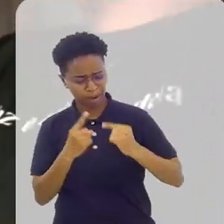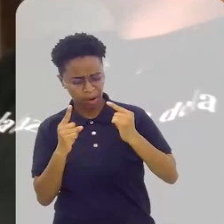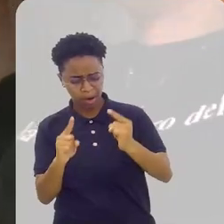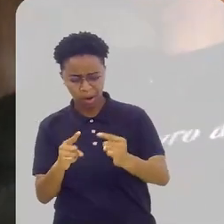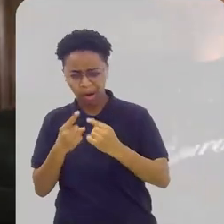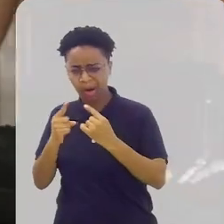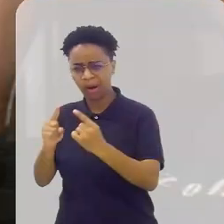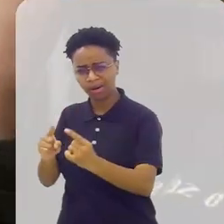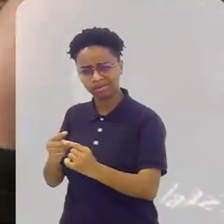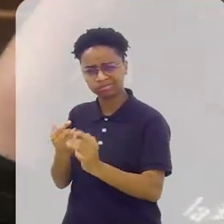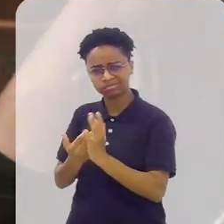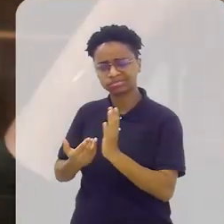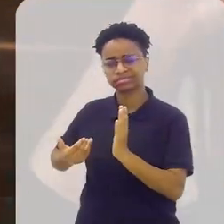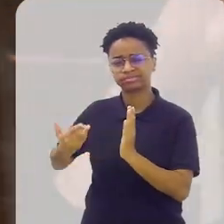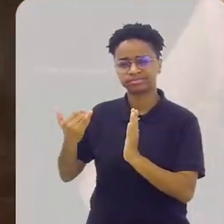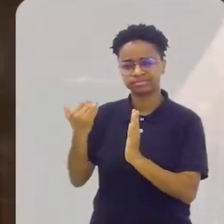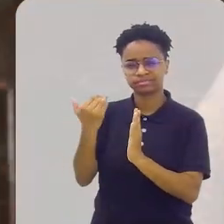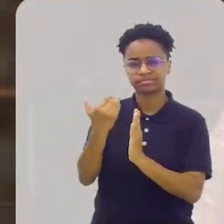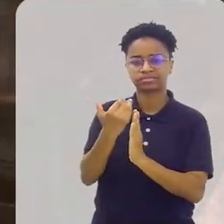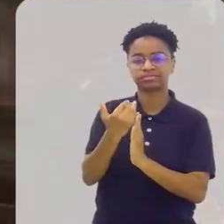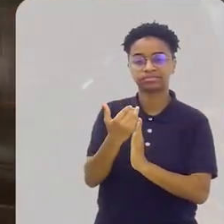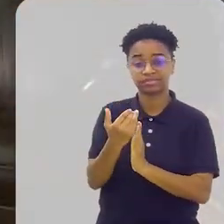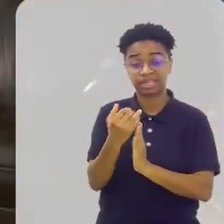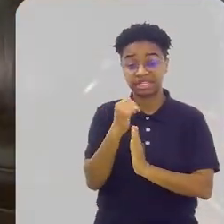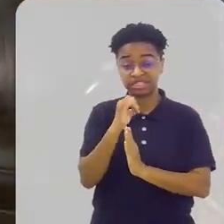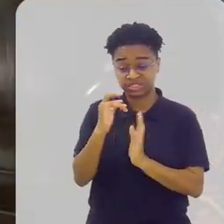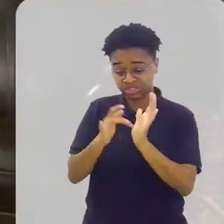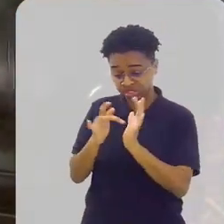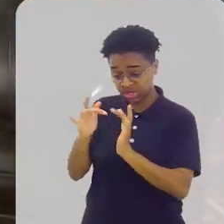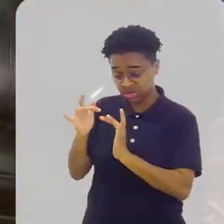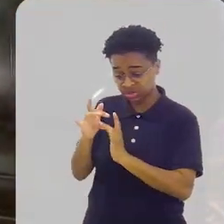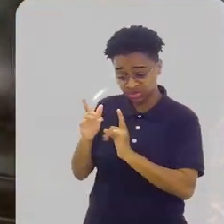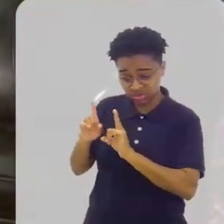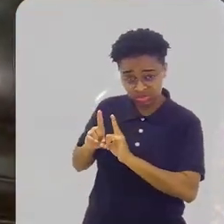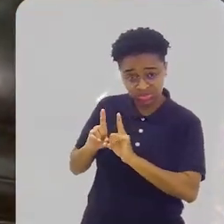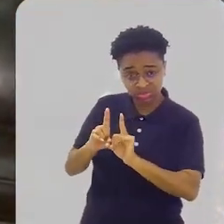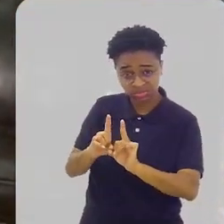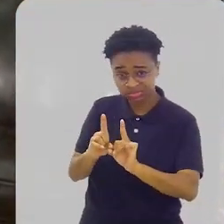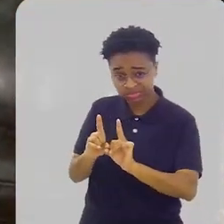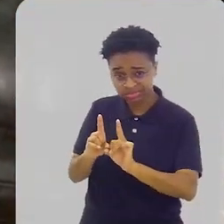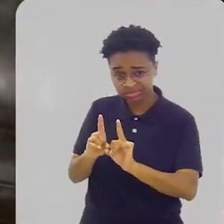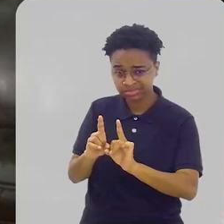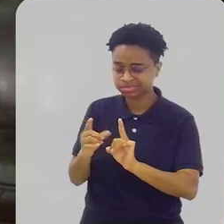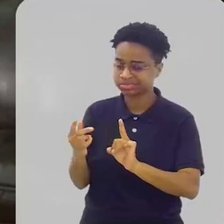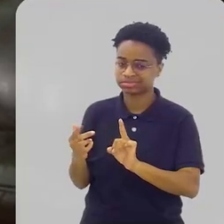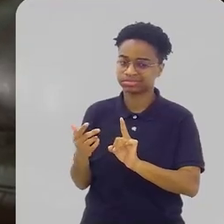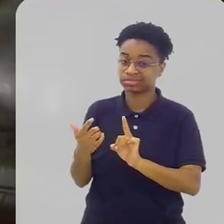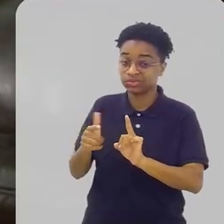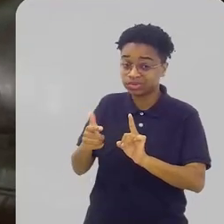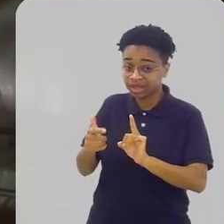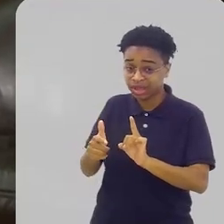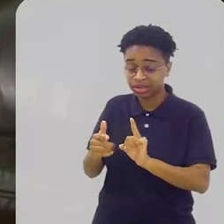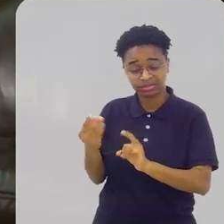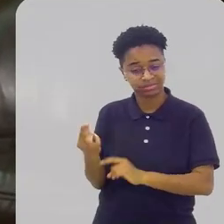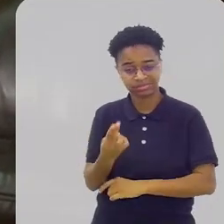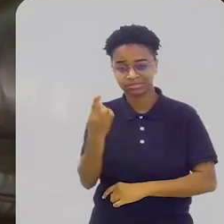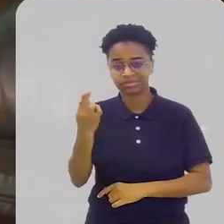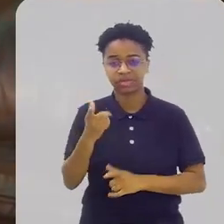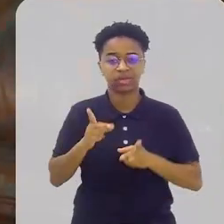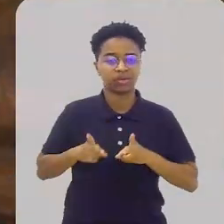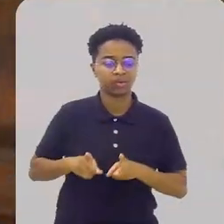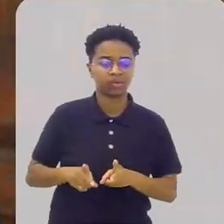mas afrontas foram demais se não fosse Cristo em minha vida eu não queria